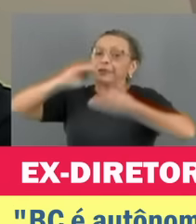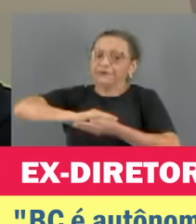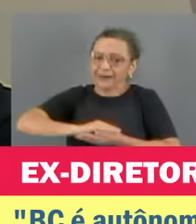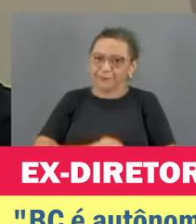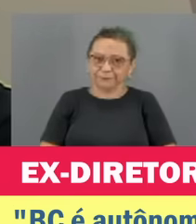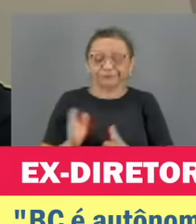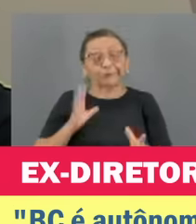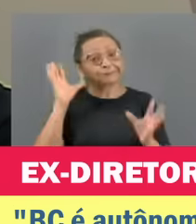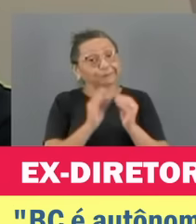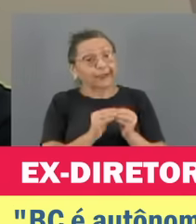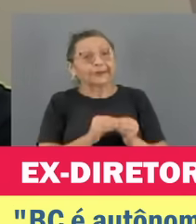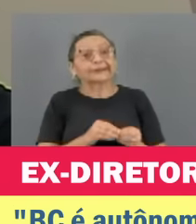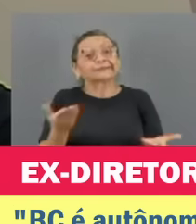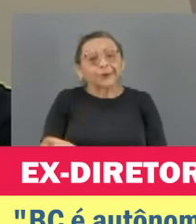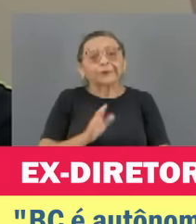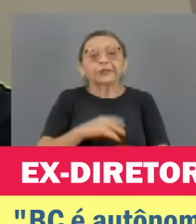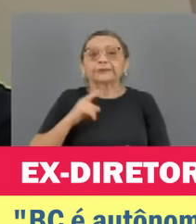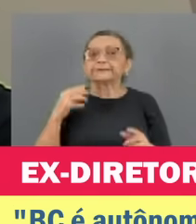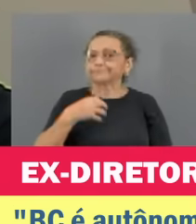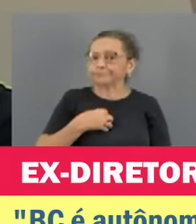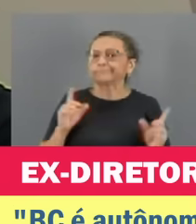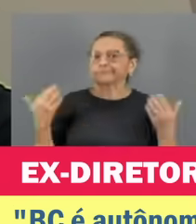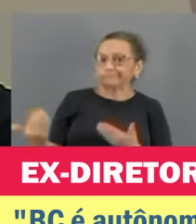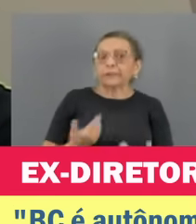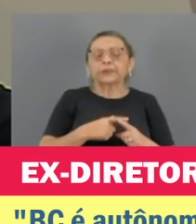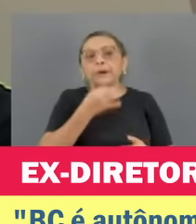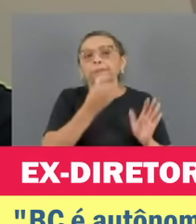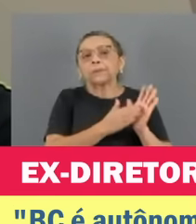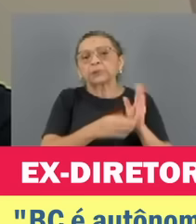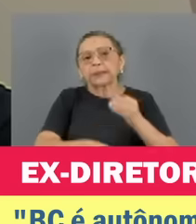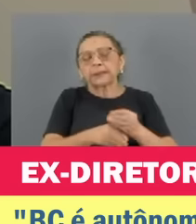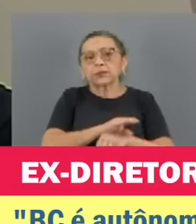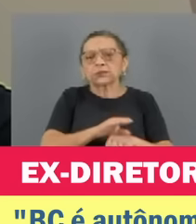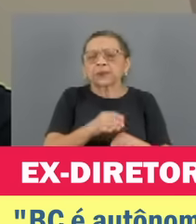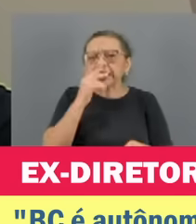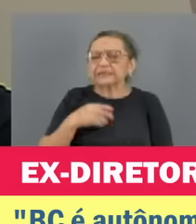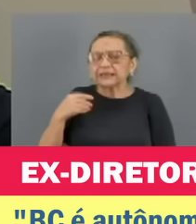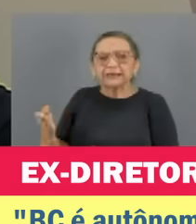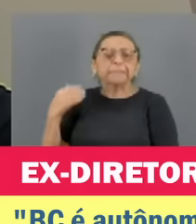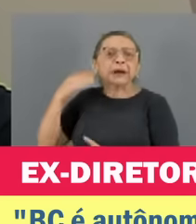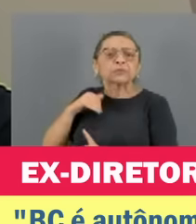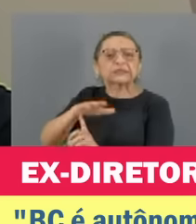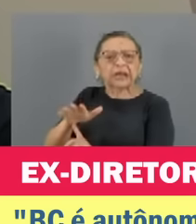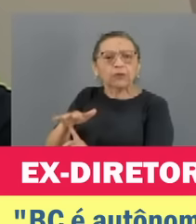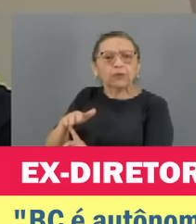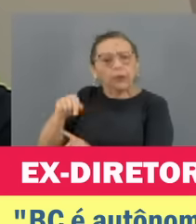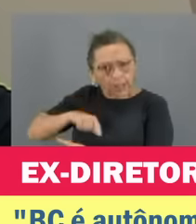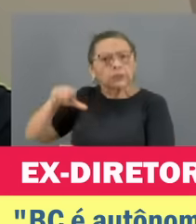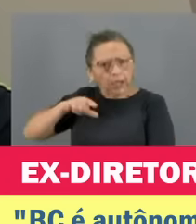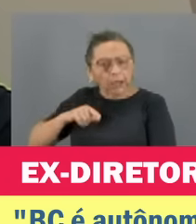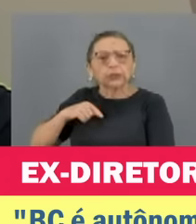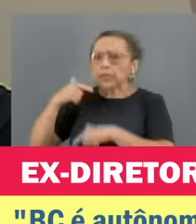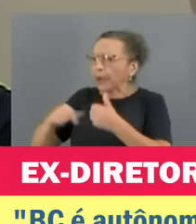em suma, nós estamos numa situação muito peculiar, porque nós temos uma proposta de emenda constitucional que tira o Banco Central, que exerce atividades tão